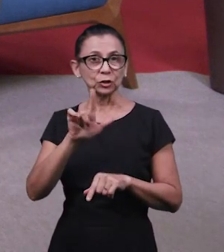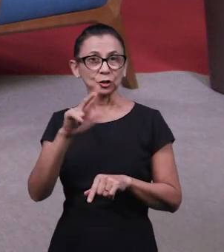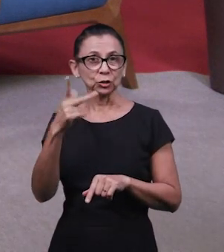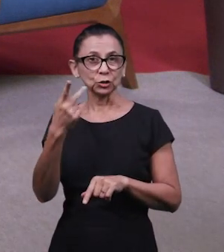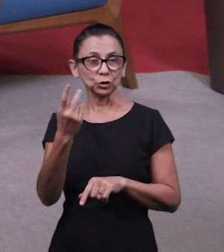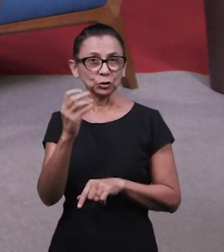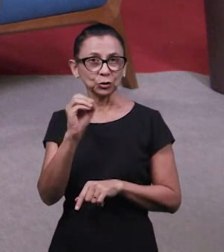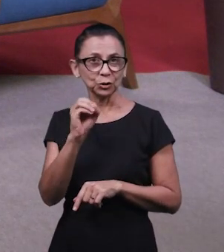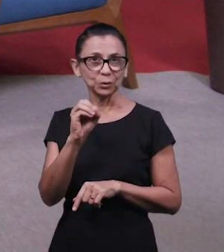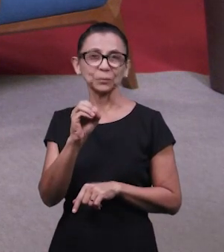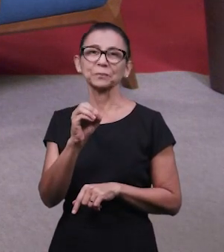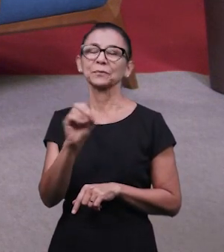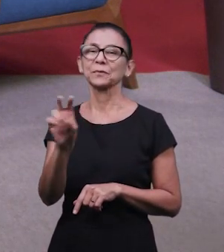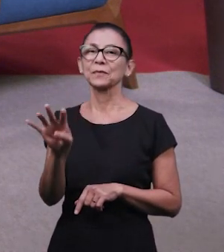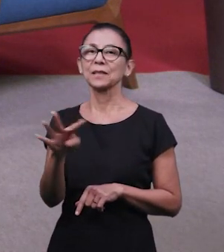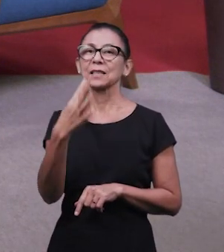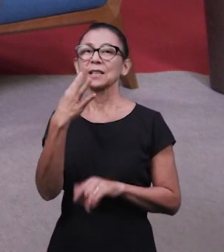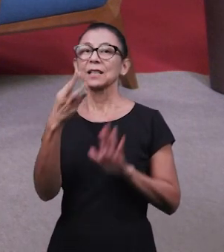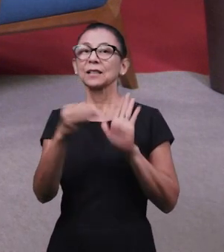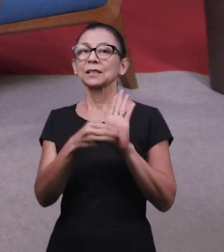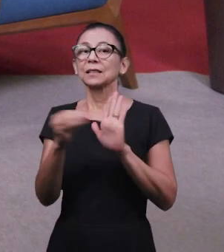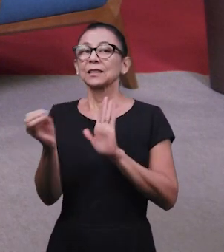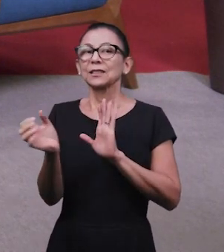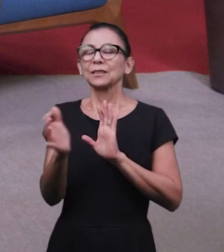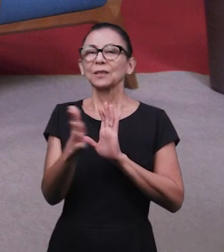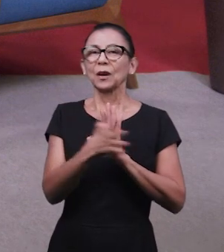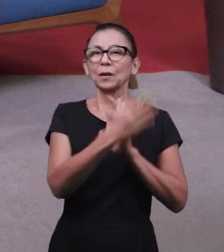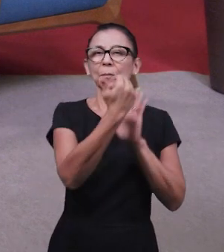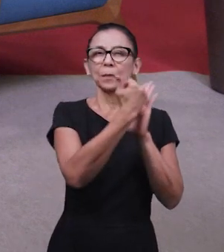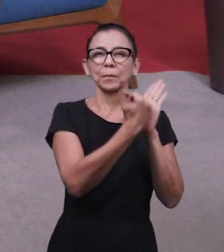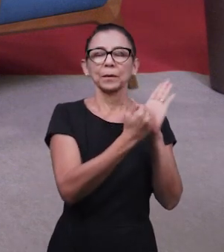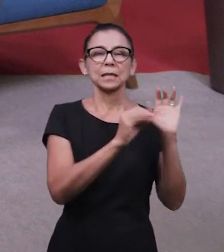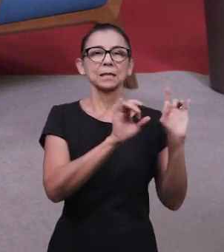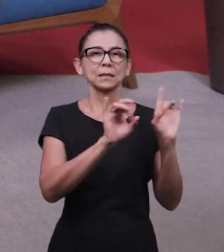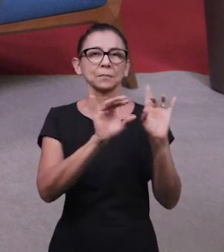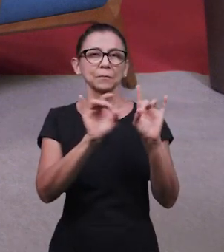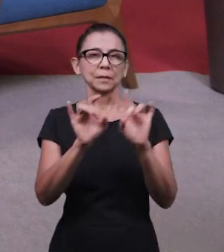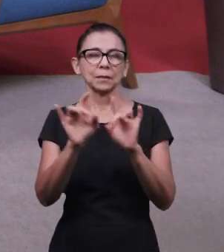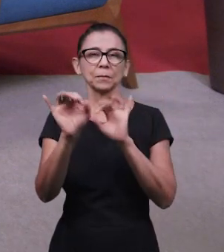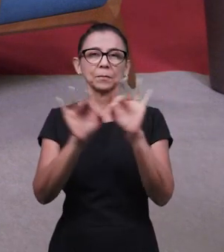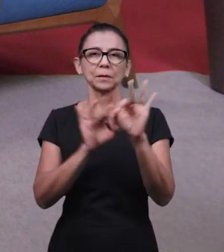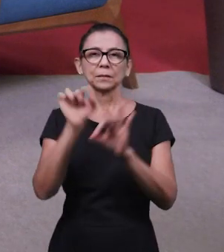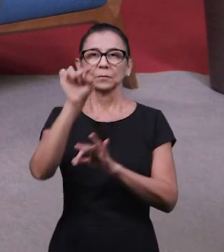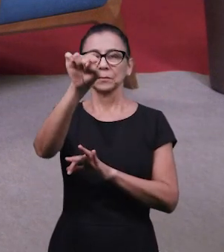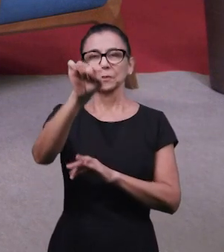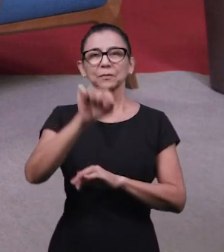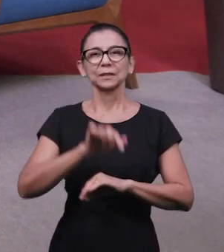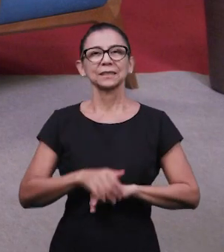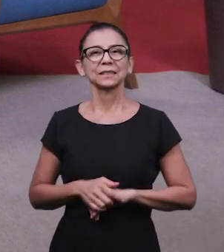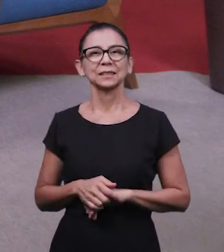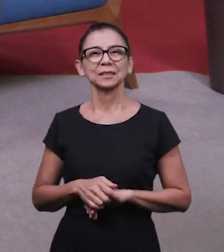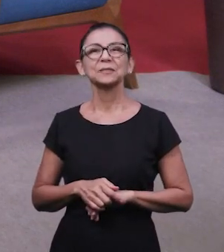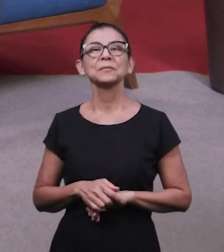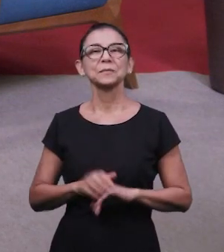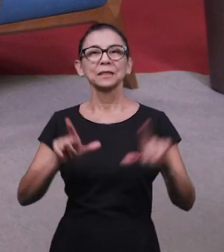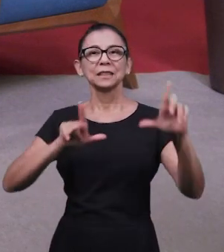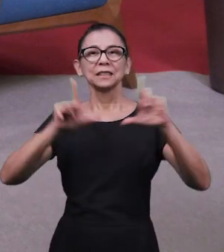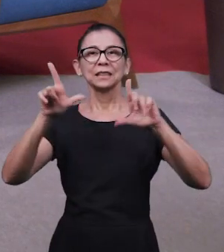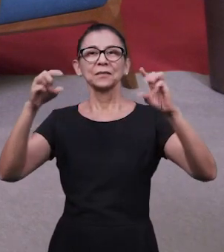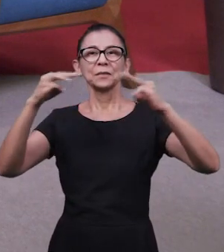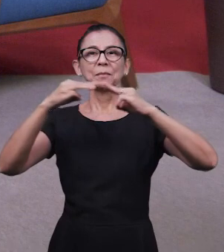nossas programações, um dos nossos conteúdos. É a Escola Bíblica Dominical, que vai ao ar todos os domingos, pontualmente, às 10 horas